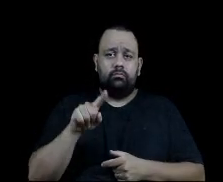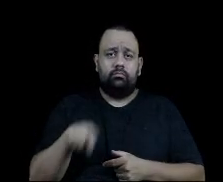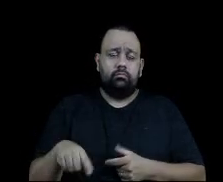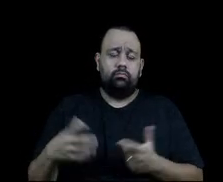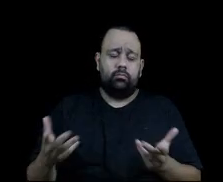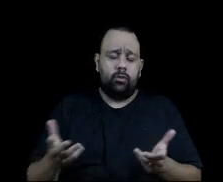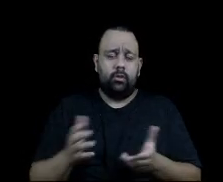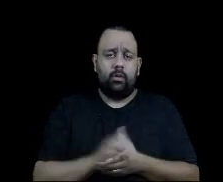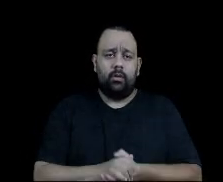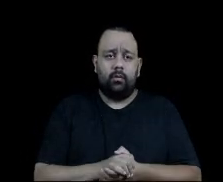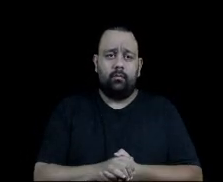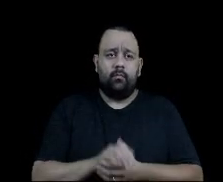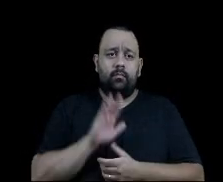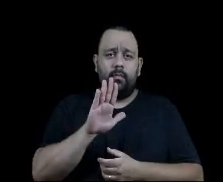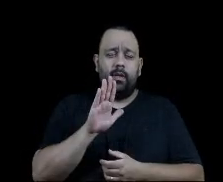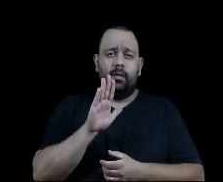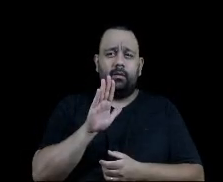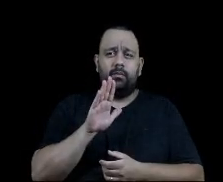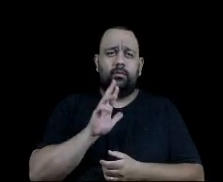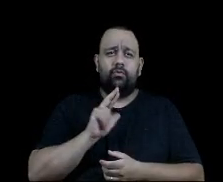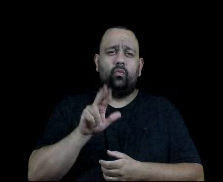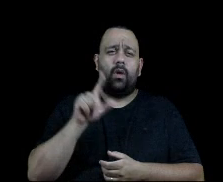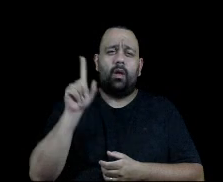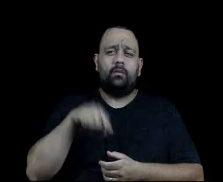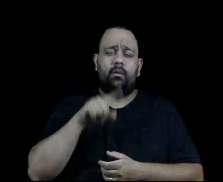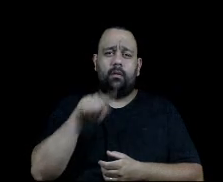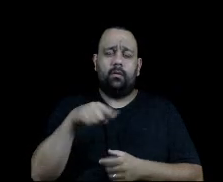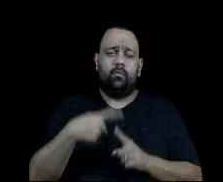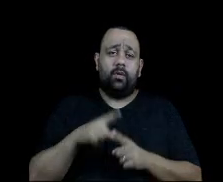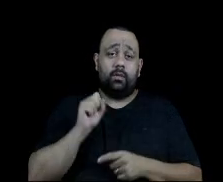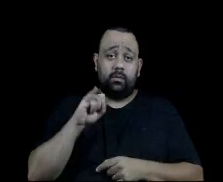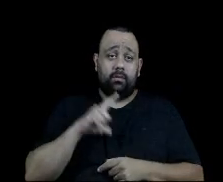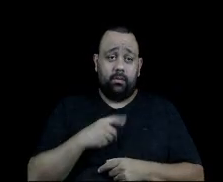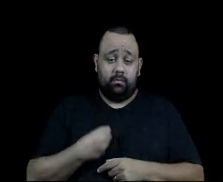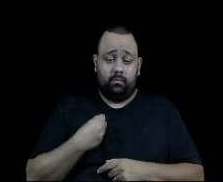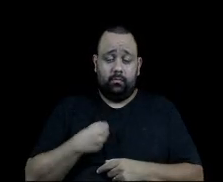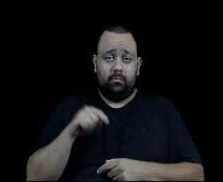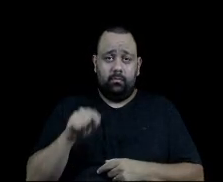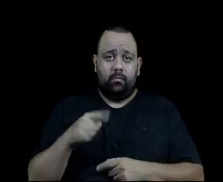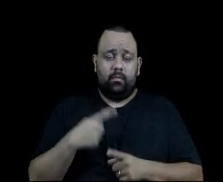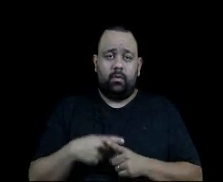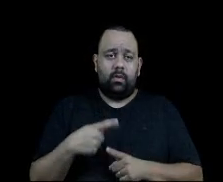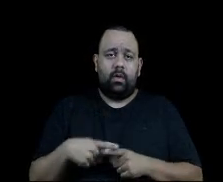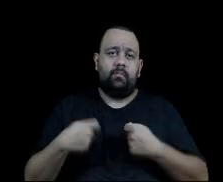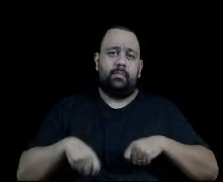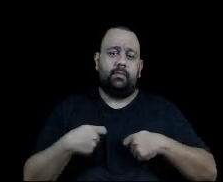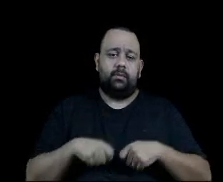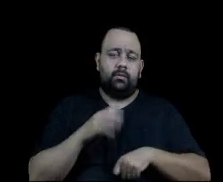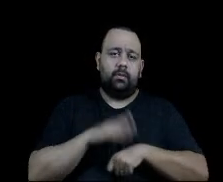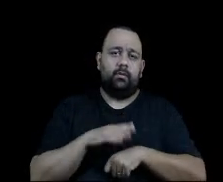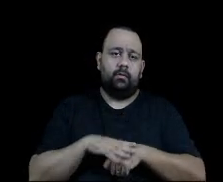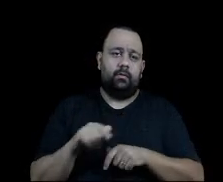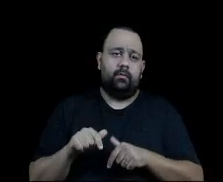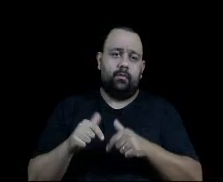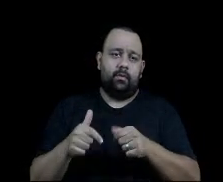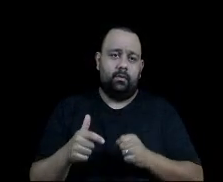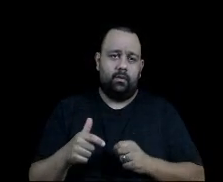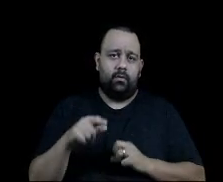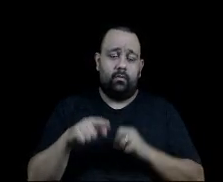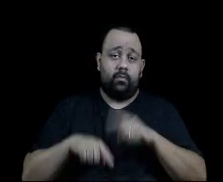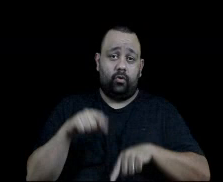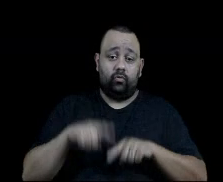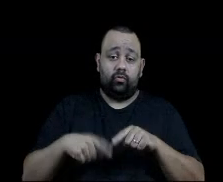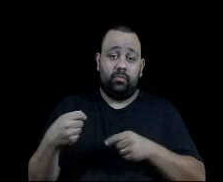únicos que podem ser cancelados, mas dificilmente são, porque se está ali empenhado é alguma coisa que precisa